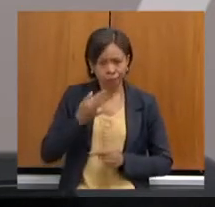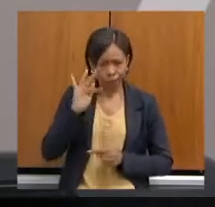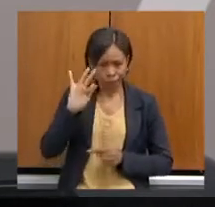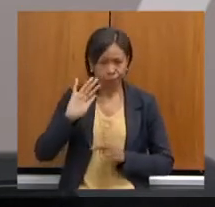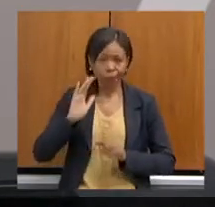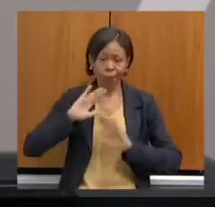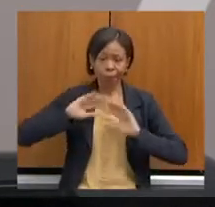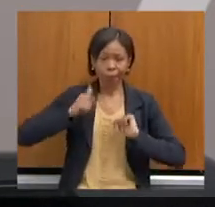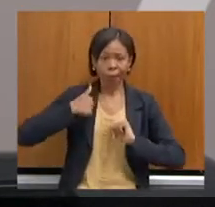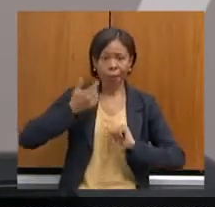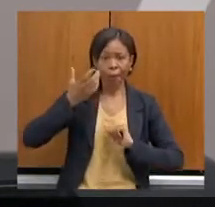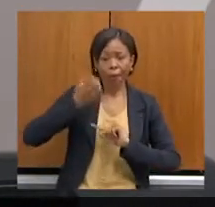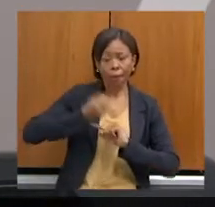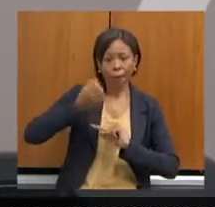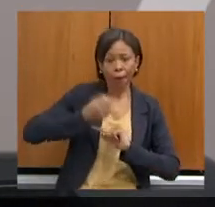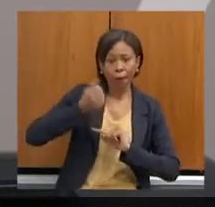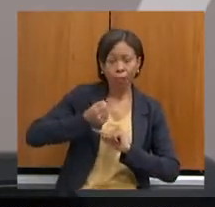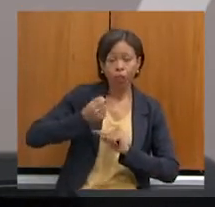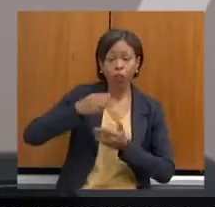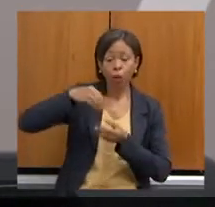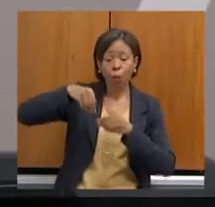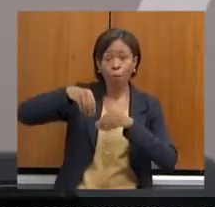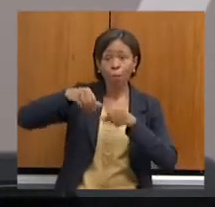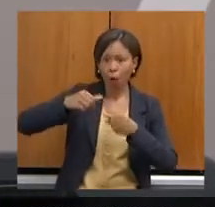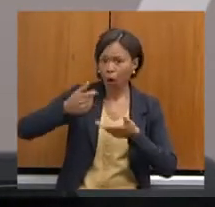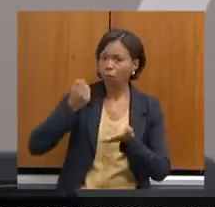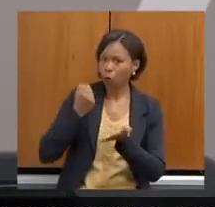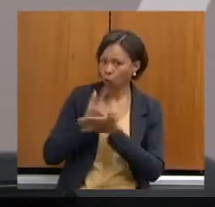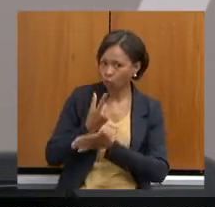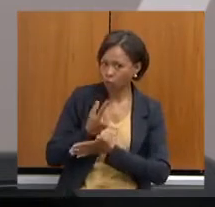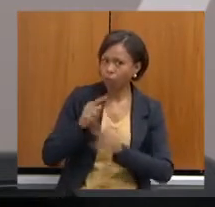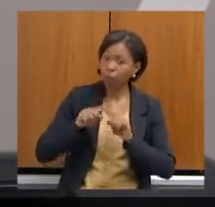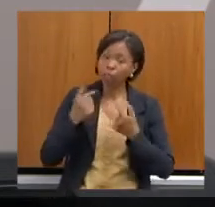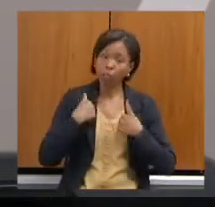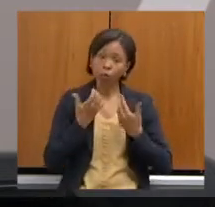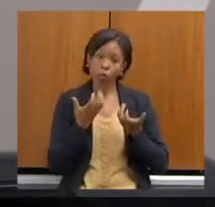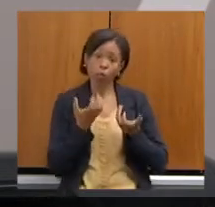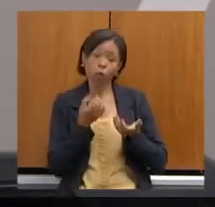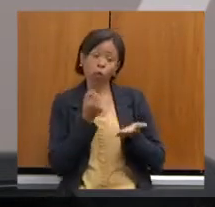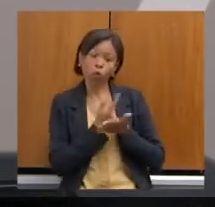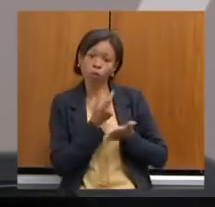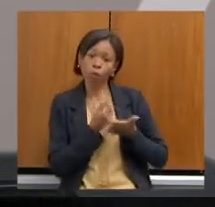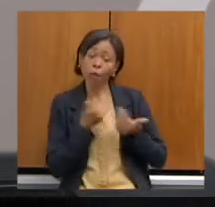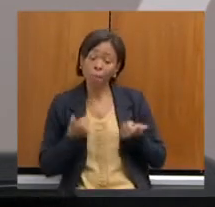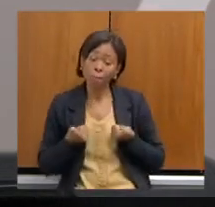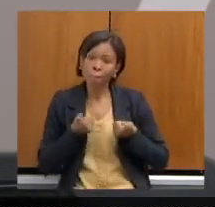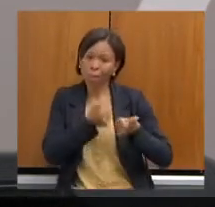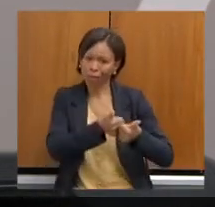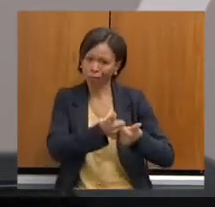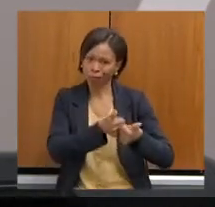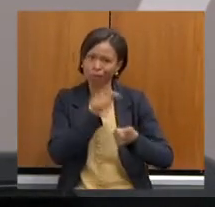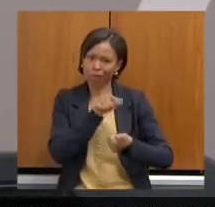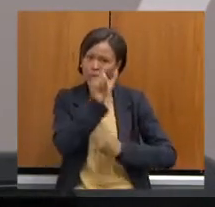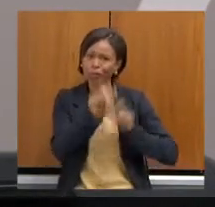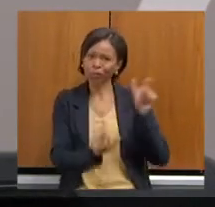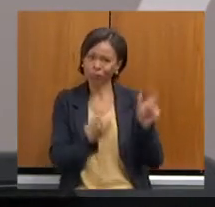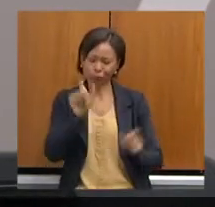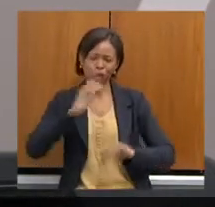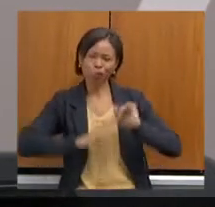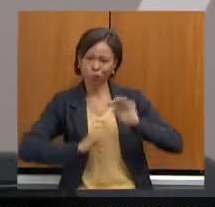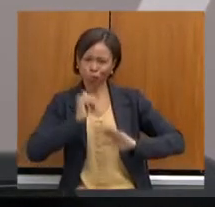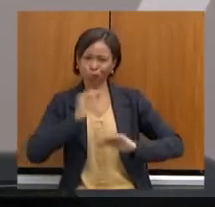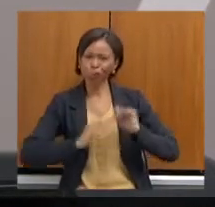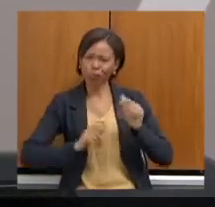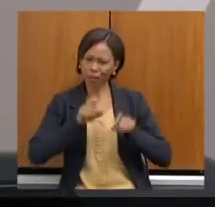comprar o leite lá perto lá perto do Produtor eu queria que as crianças